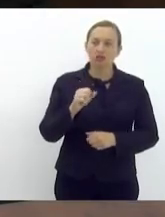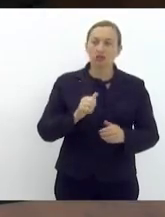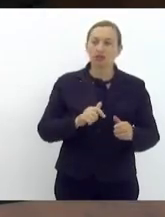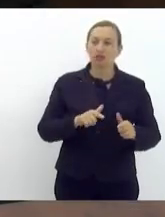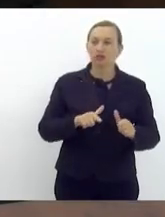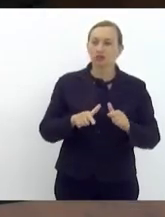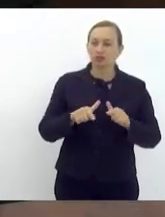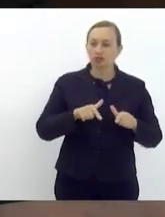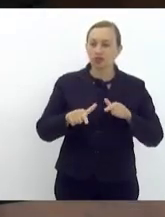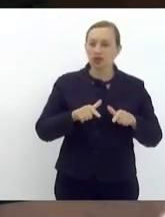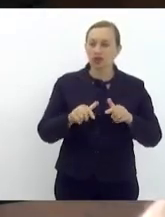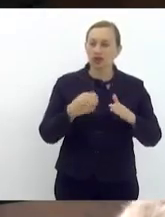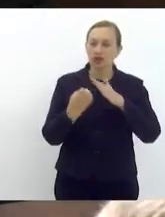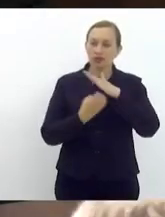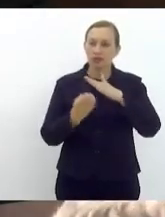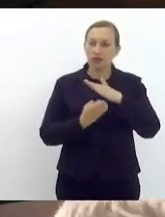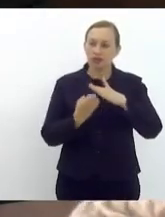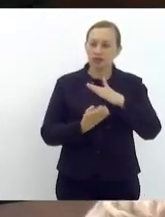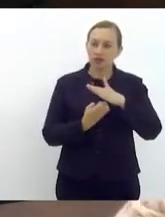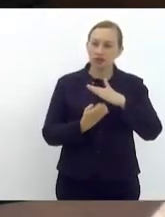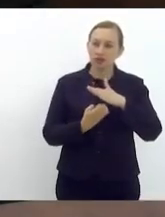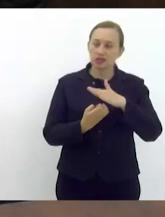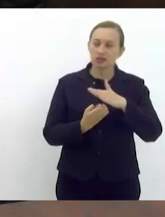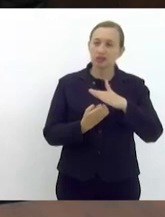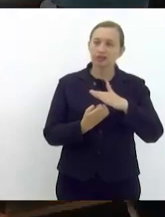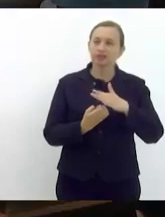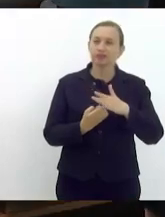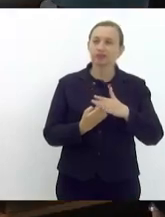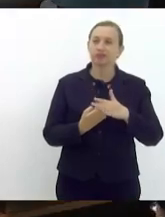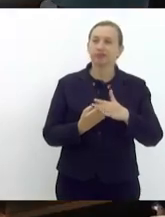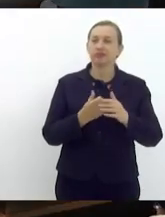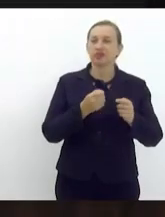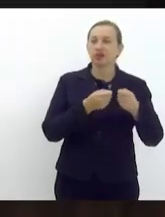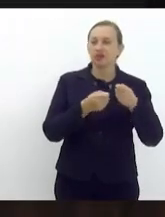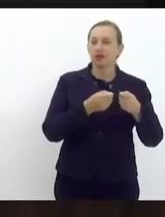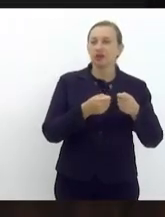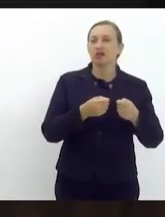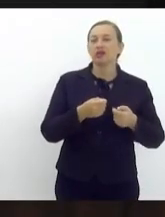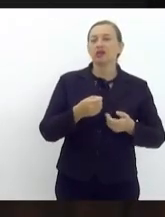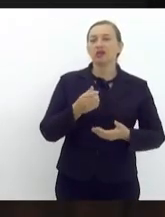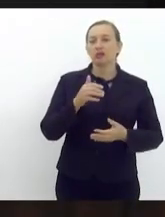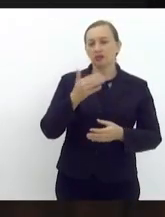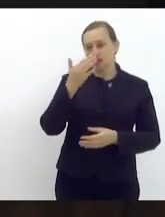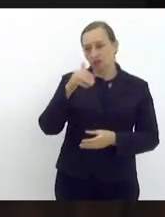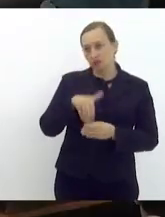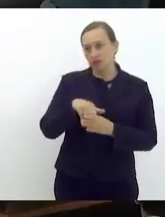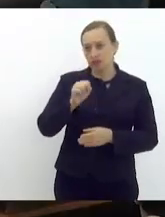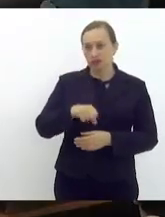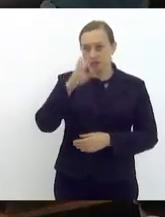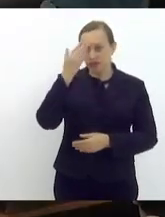na AGTransp. Voto sim, presidente. Anderson. Obrigado, deputado.